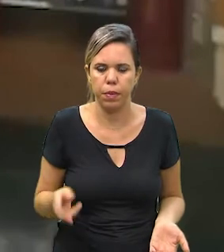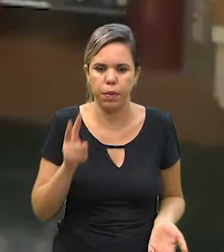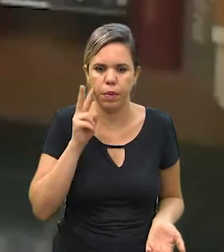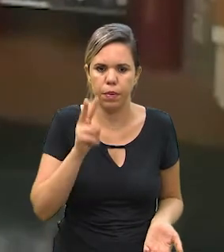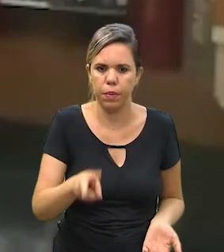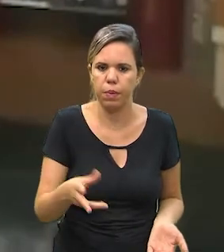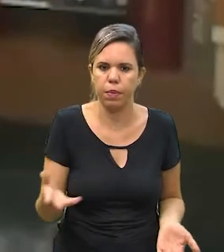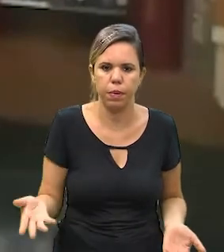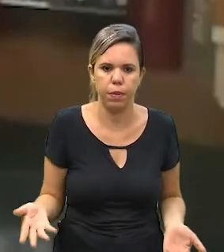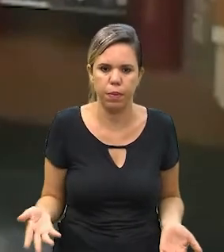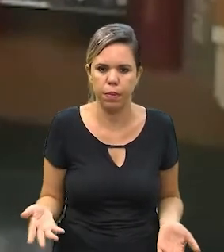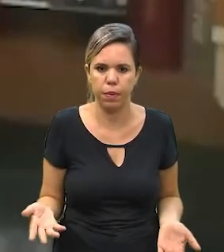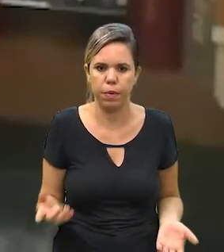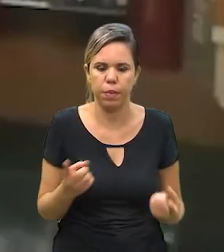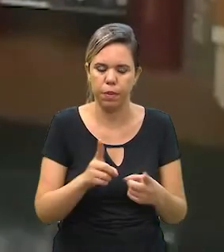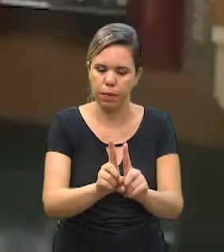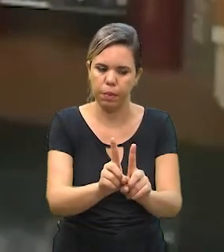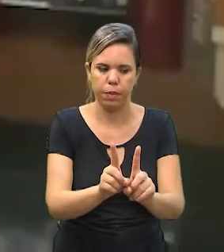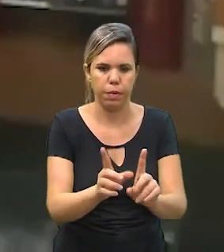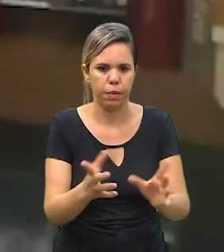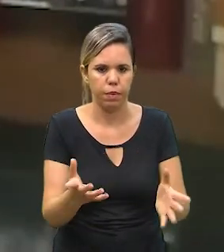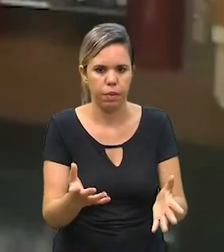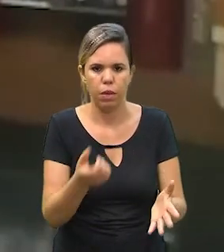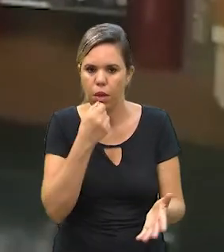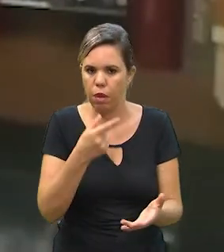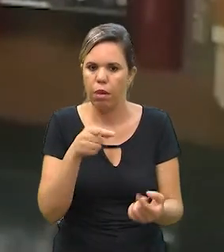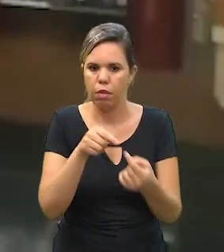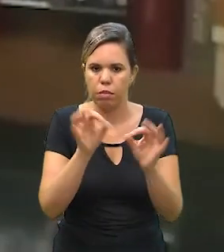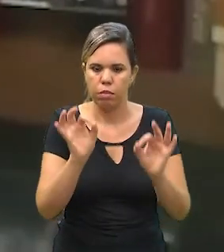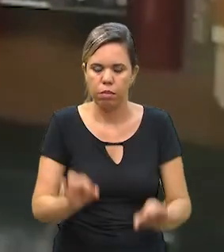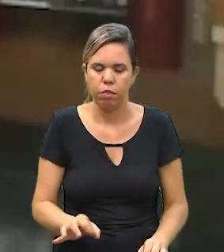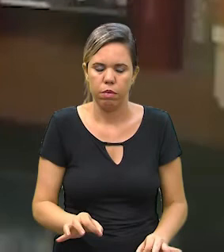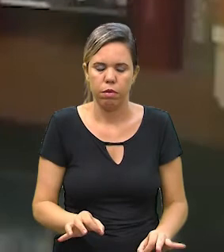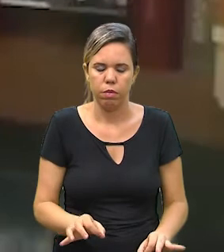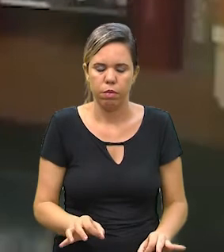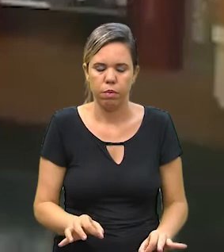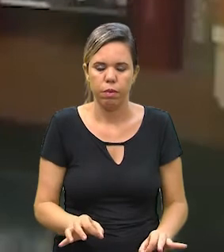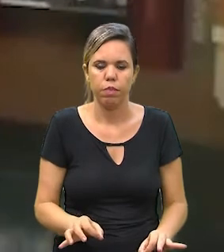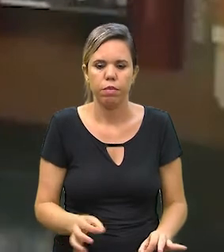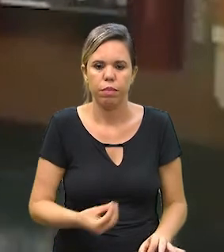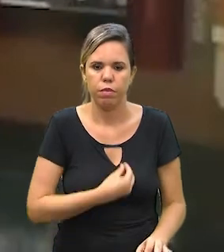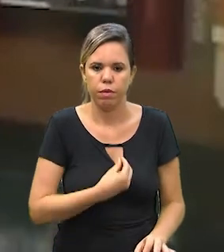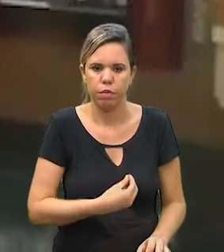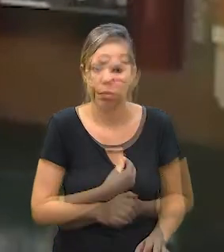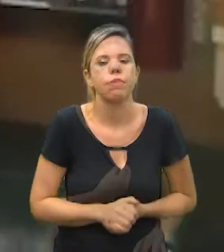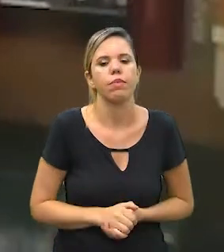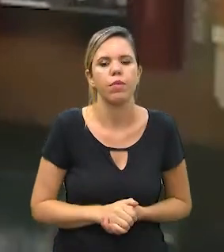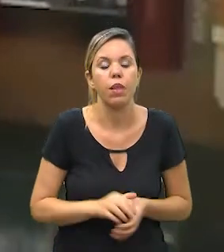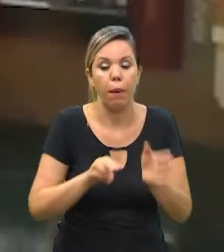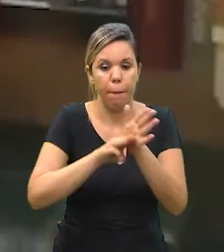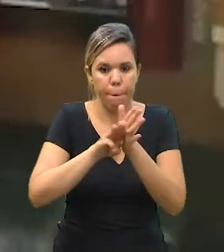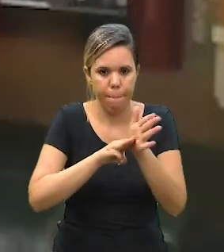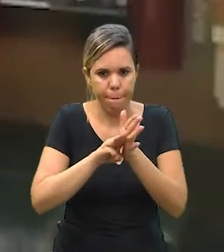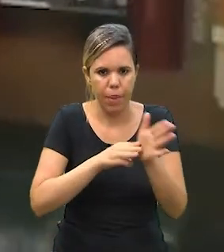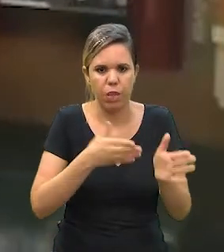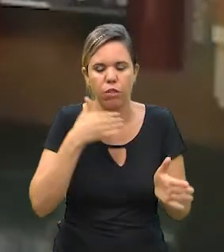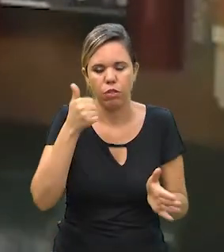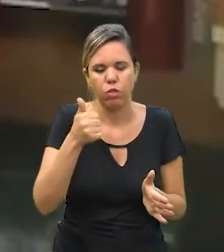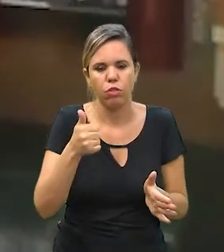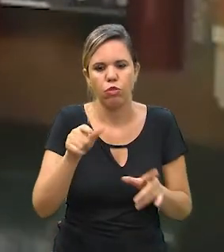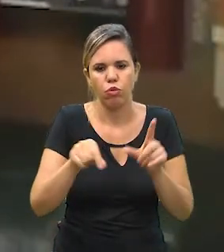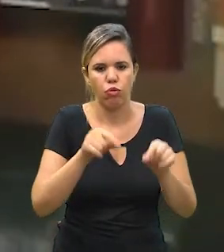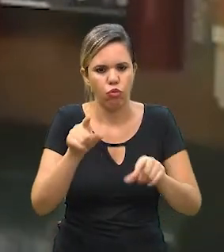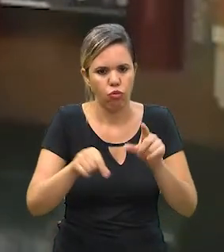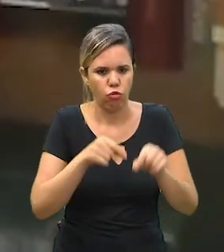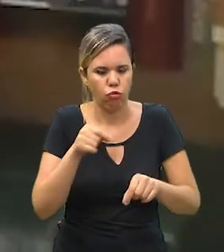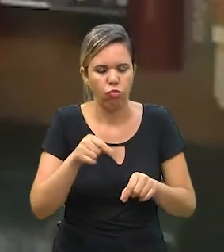casal, né, qual o melhor método anticoncepcional para aquela situação de vida. E a gente destaca que, para fazer a escolha, você tem